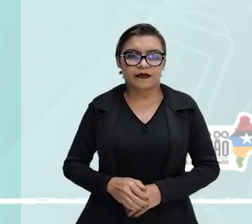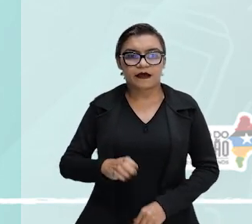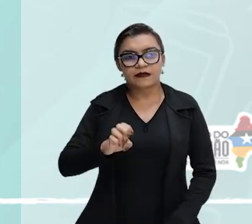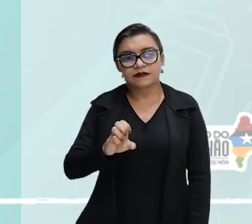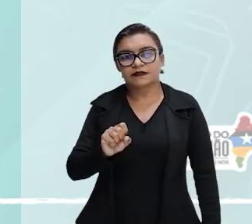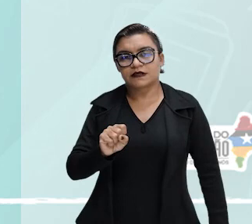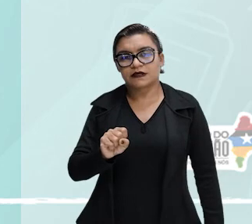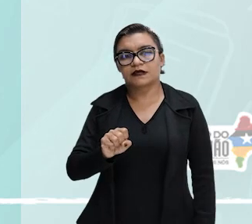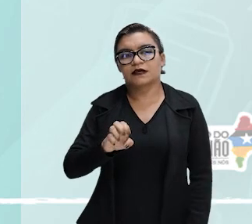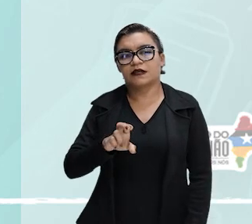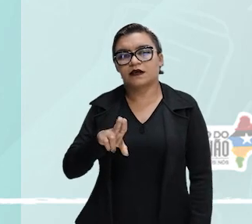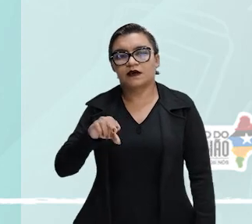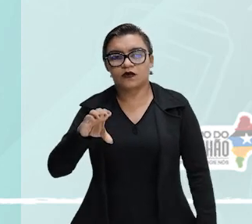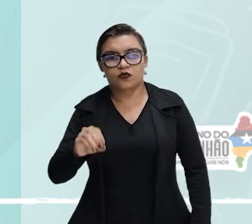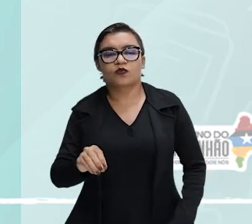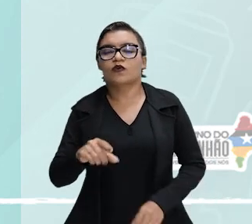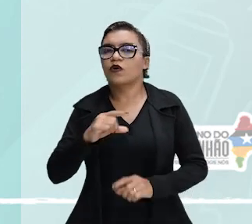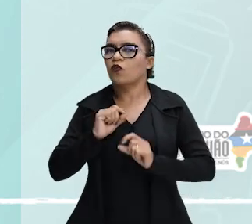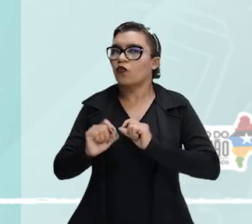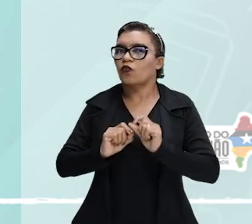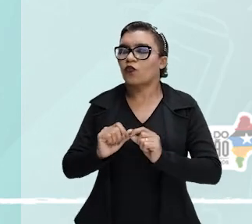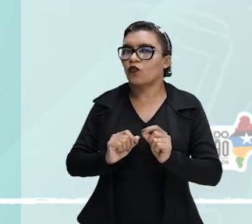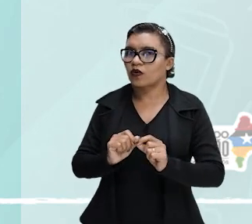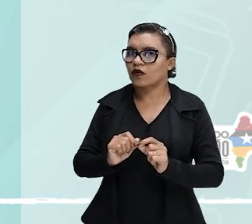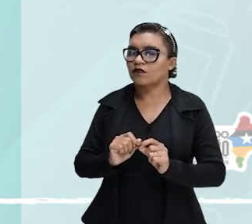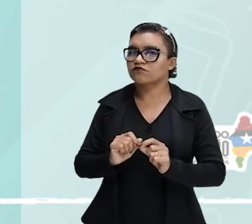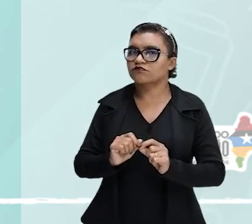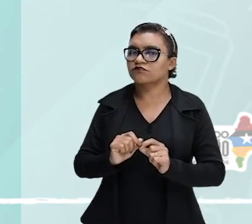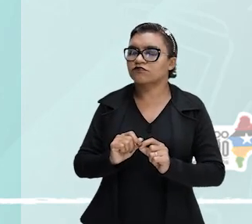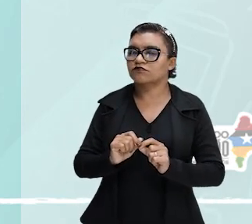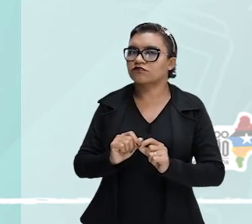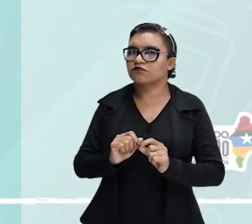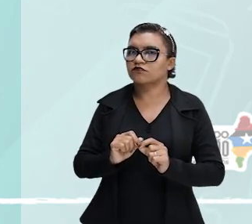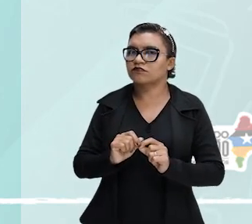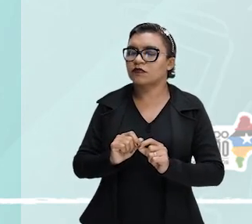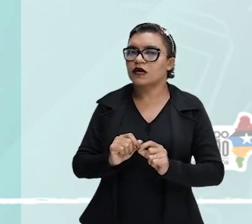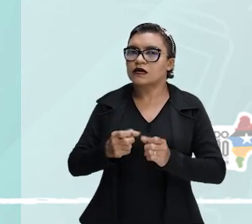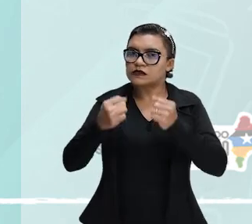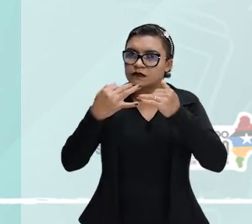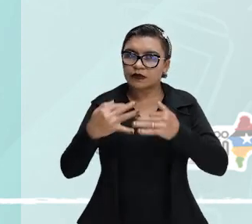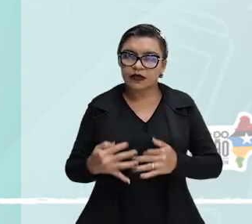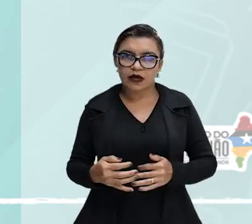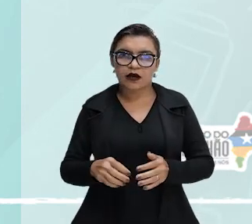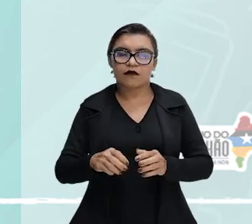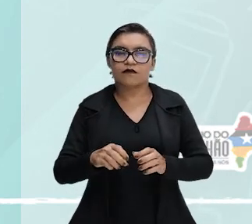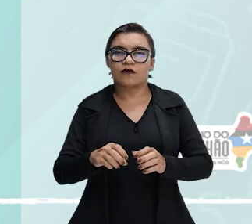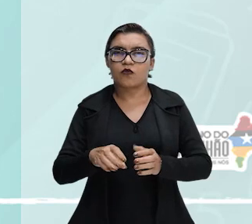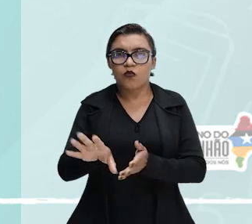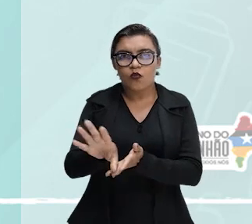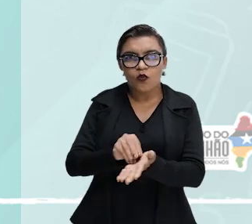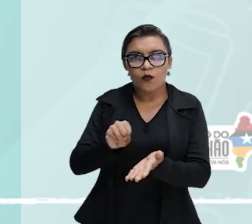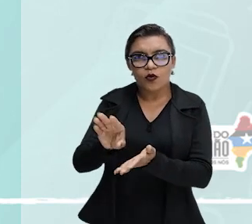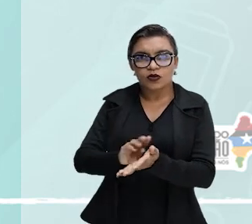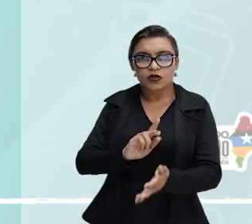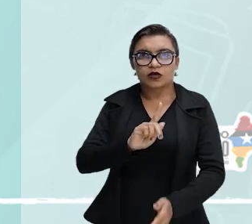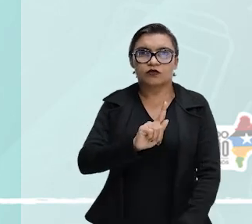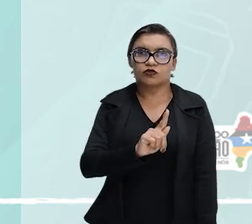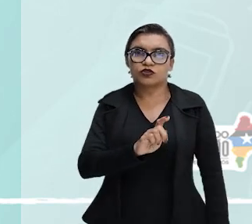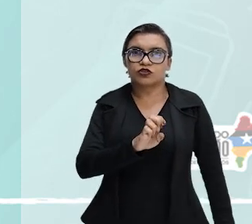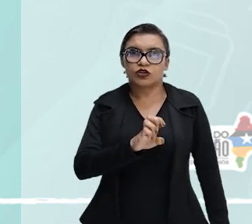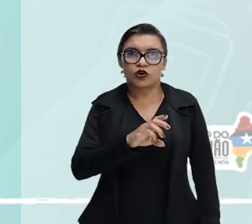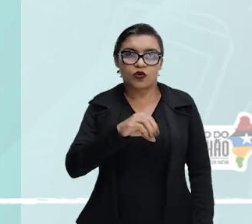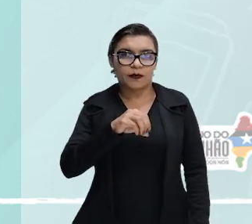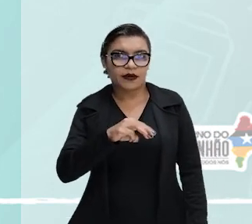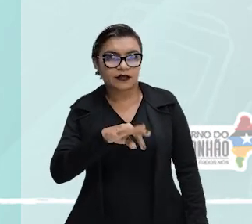provado a teoria heliocêntrica determinando as constantes de um modelo geométrico, certo? Para a teoria heliocêntrica